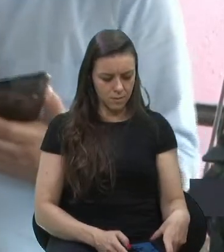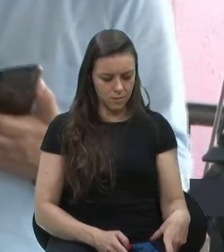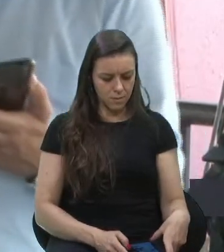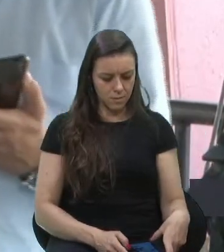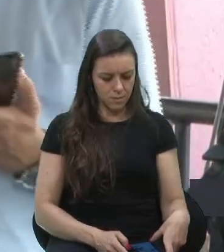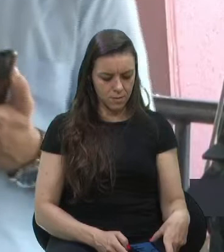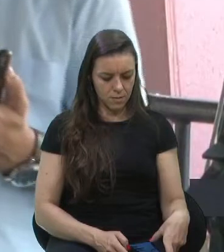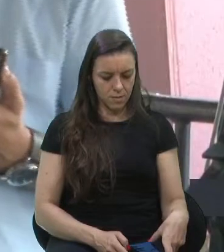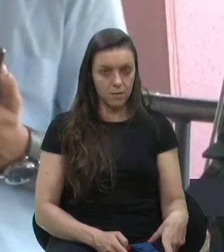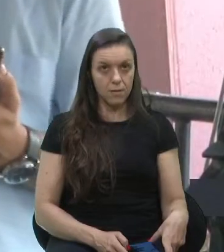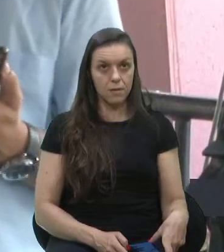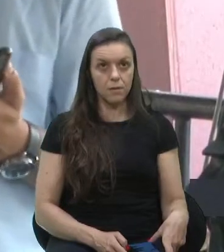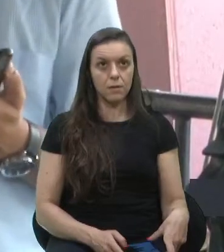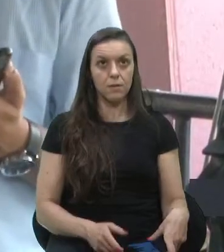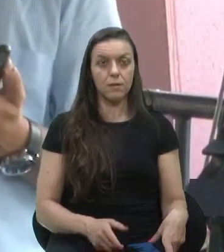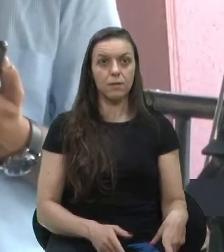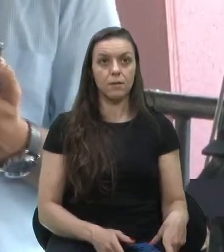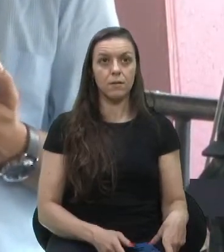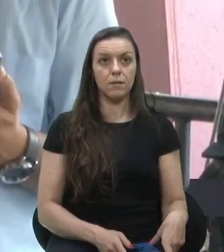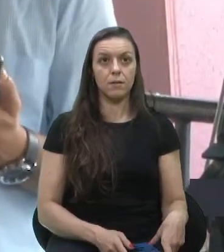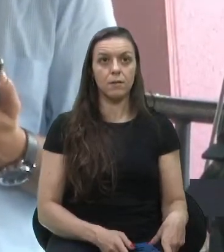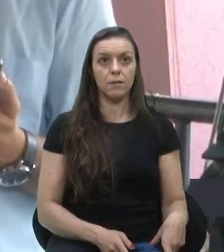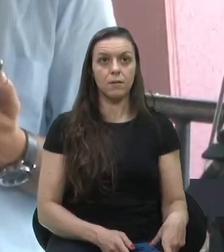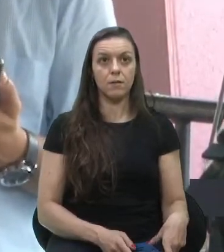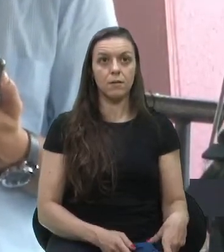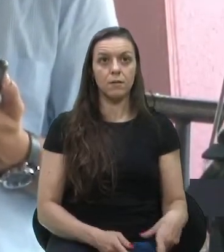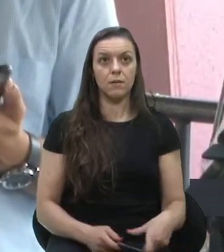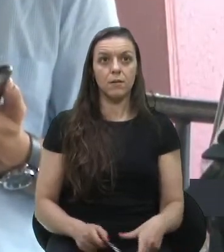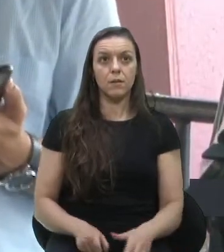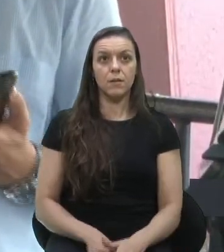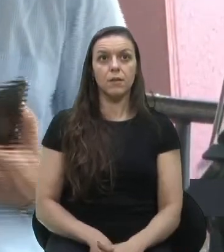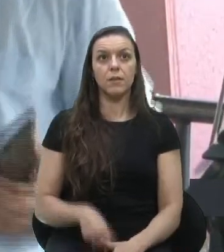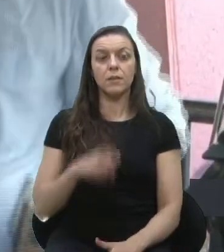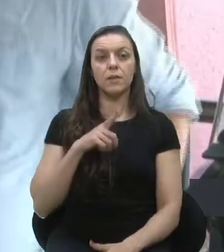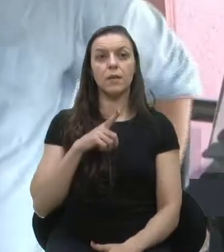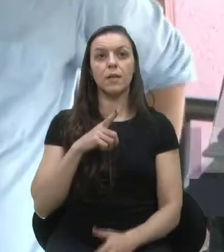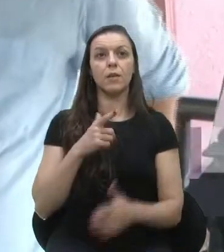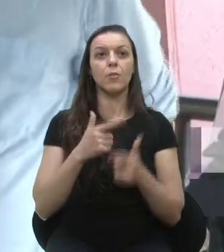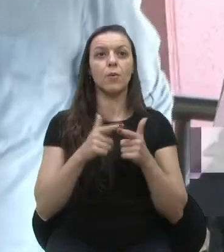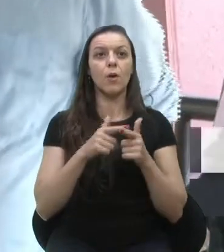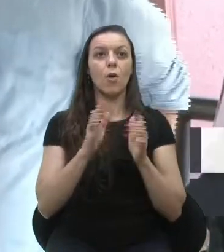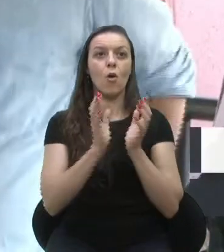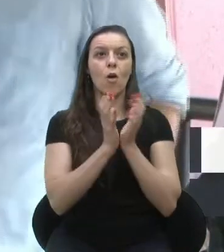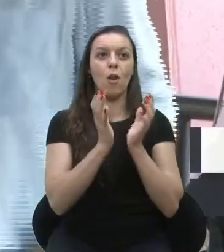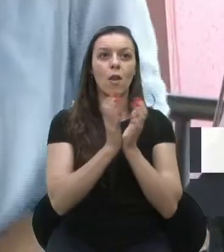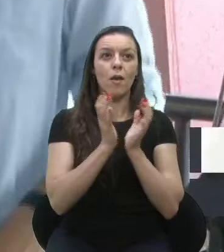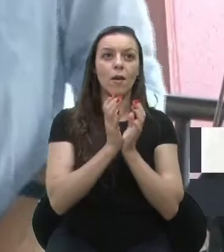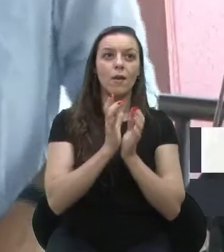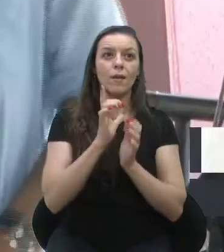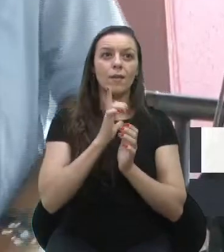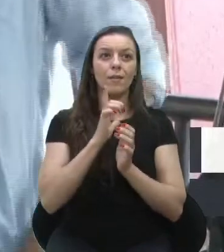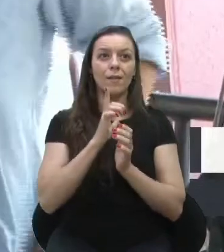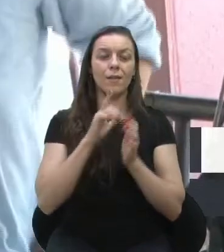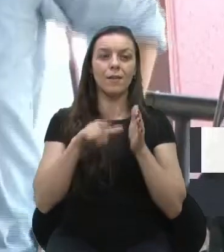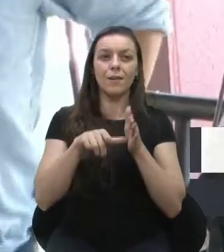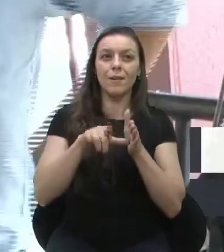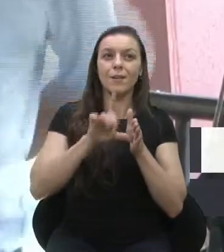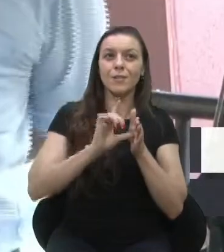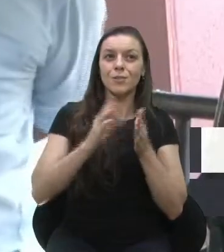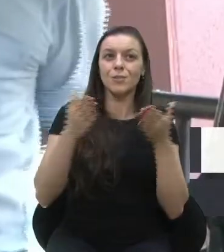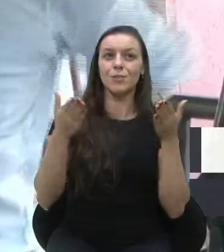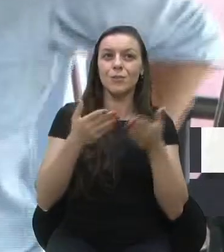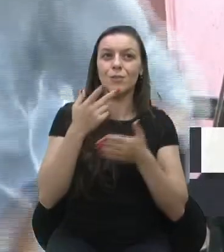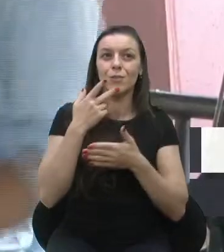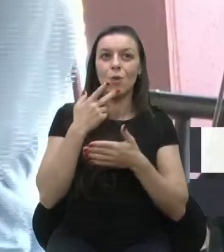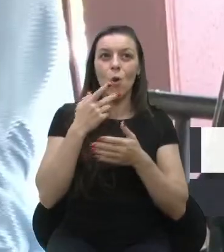não é do meu perfil na primeira discussão enfim discutir mas como a minha colega Que acontecimento excedeu já falou